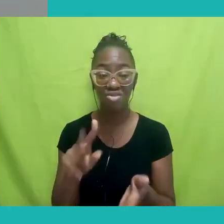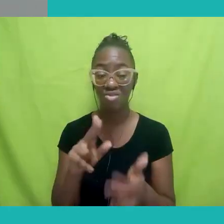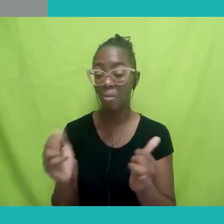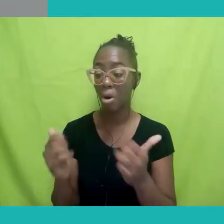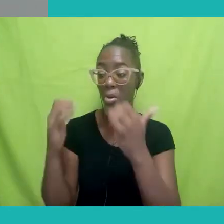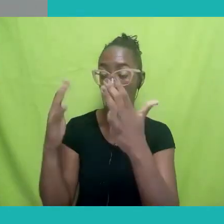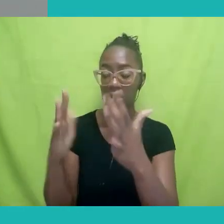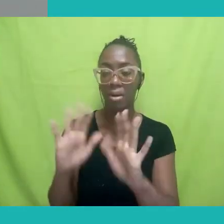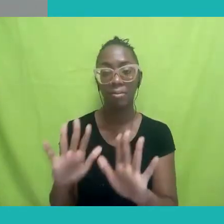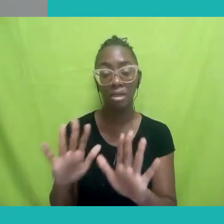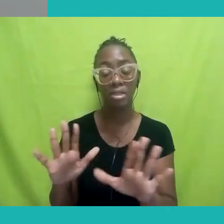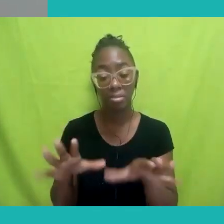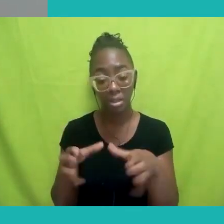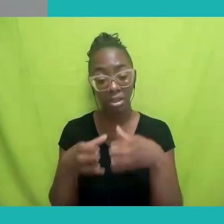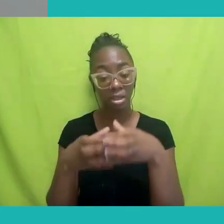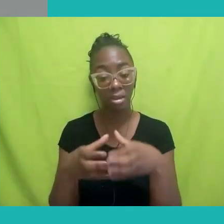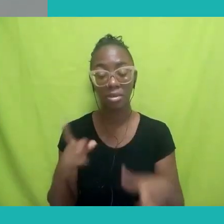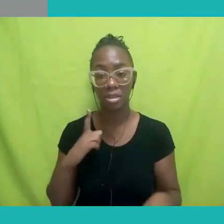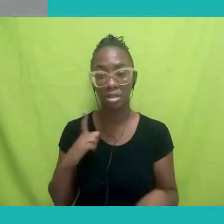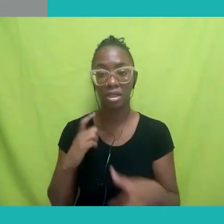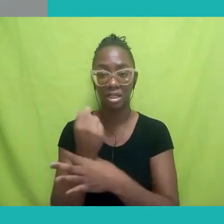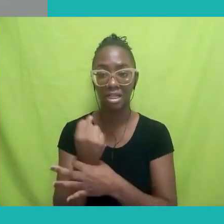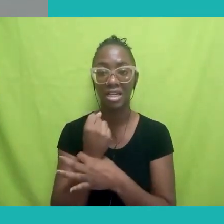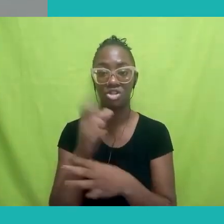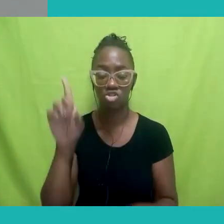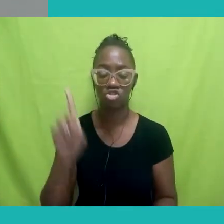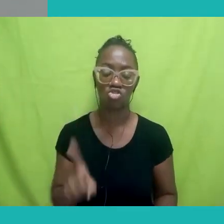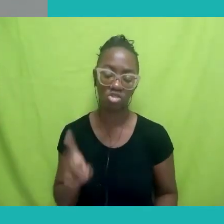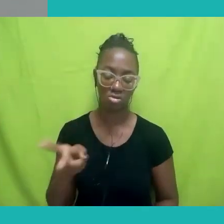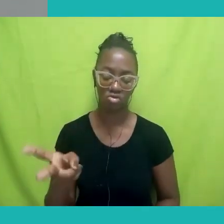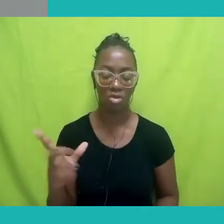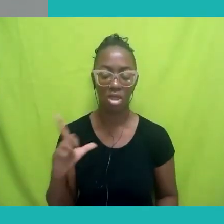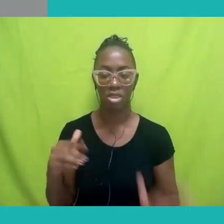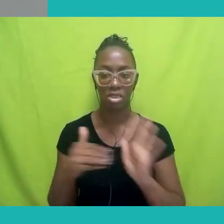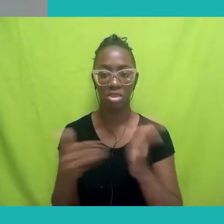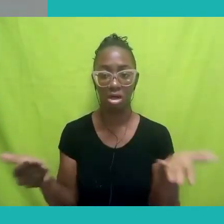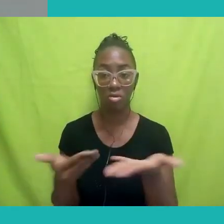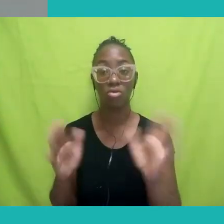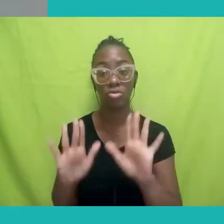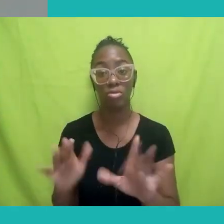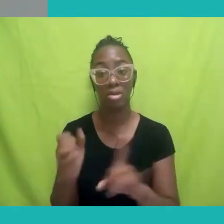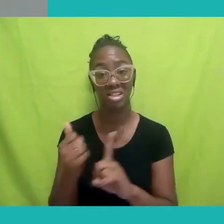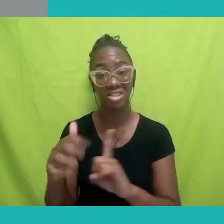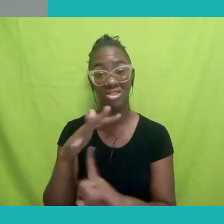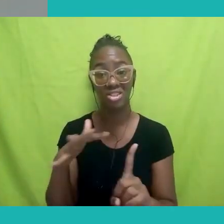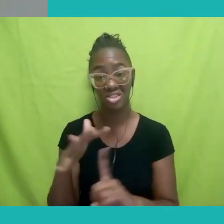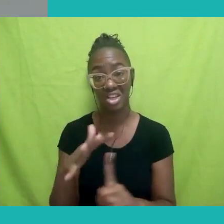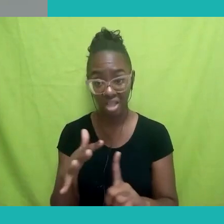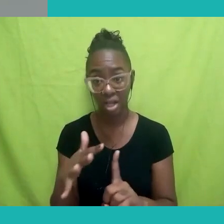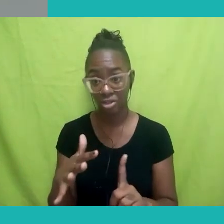uma categoria que tem ainda garantia dos direitos. Só que, numa sociedade, né, no Estado